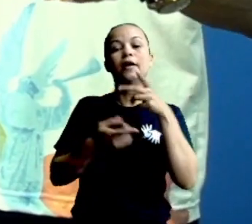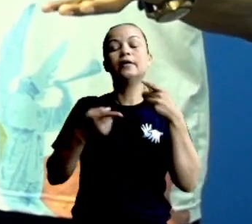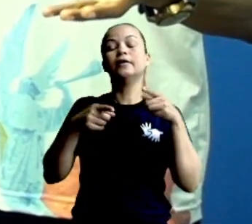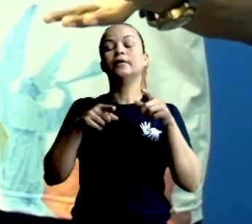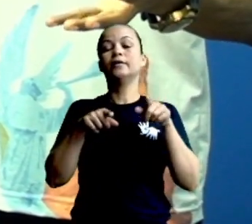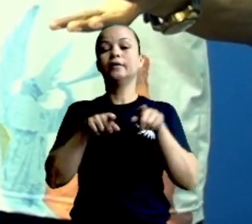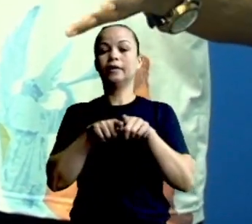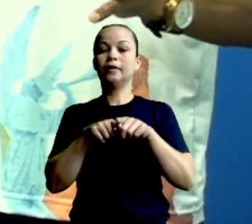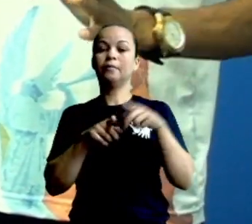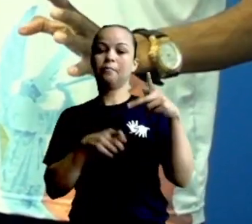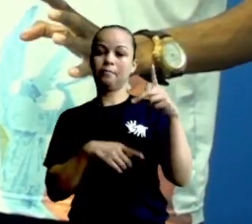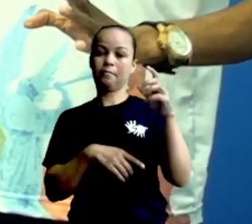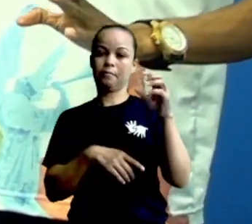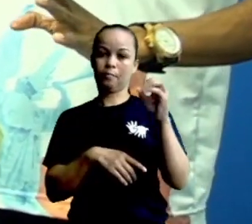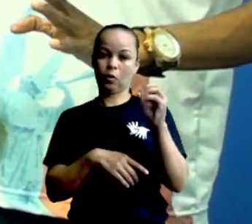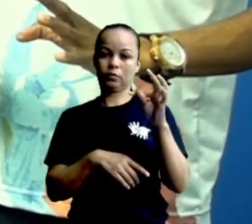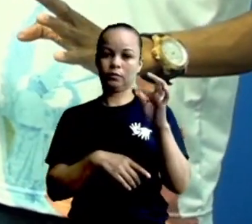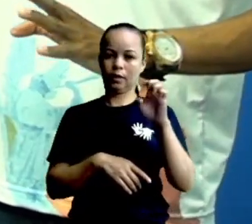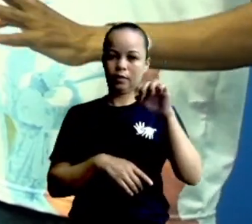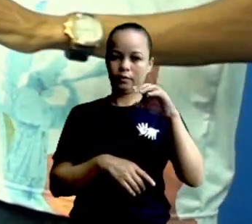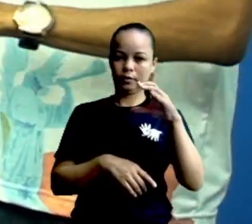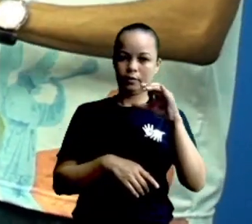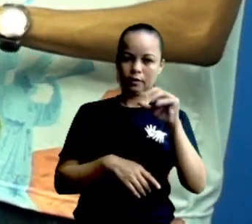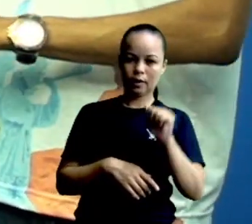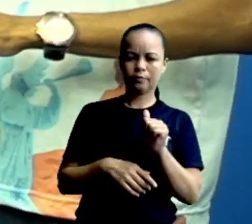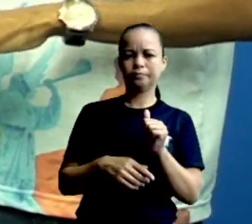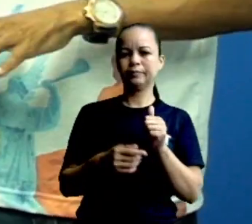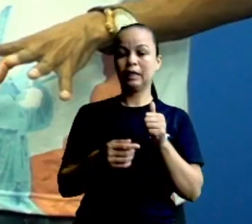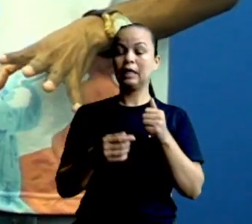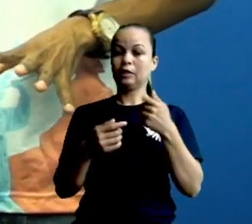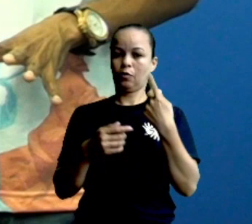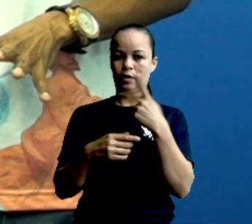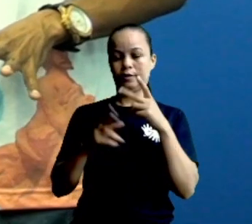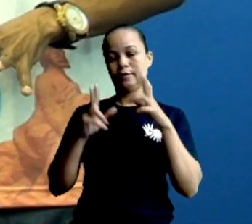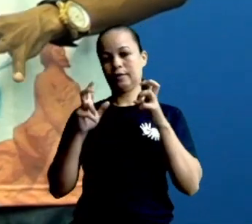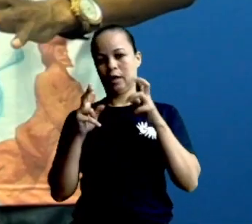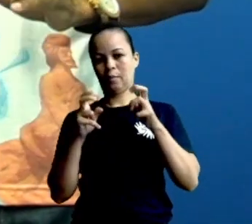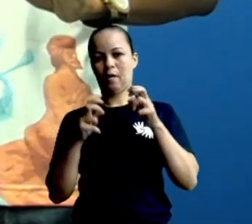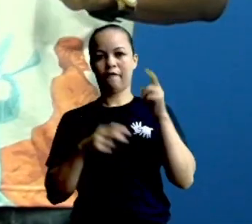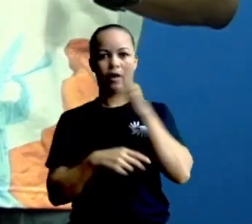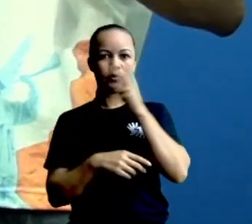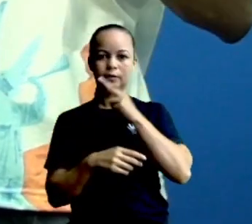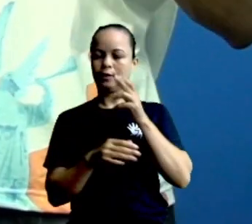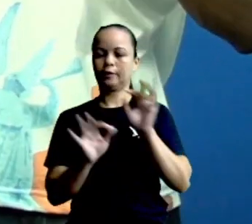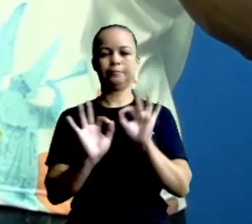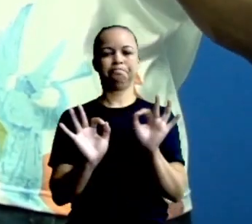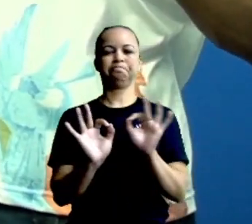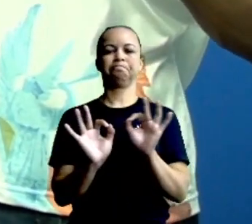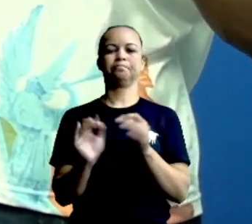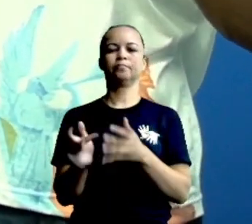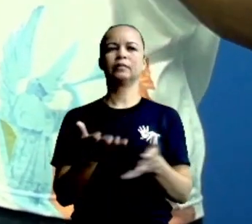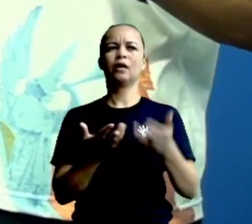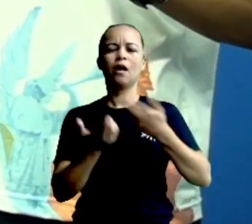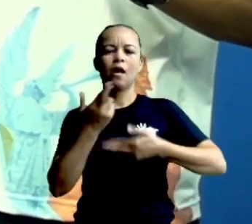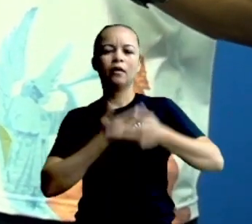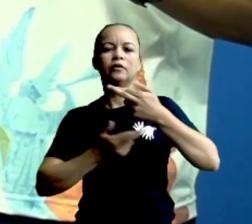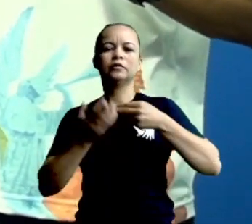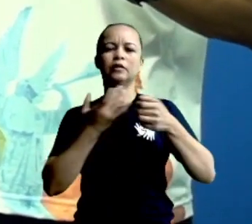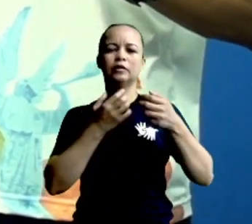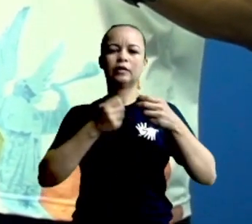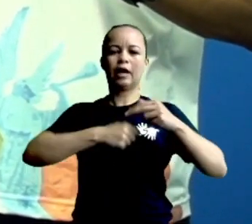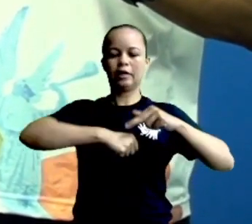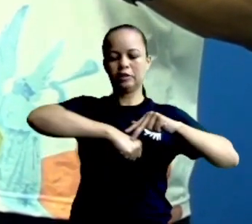E potência. Então, esse termo aqui, velocidade, não tem nada a ver. Lembra que a gente falou com relação à